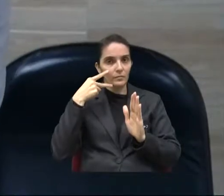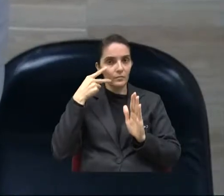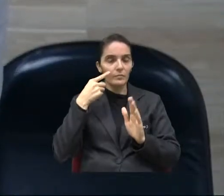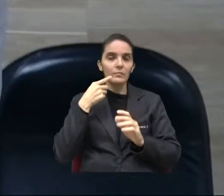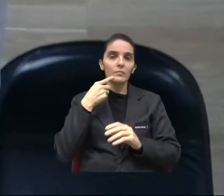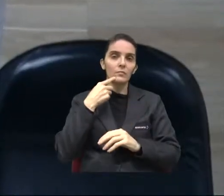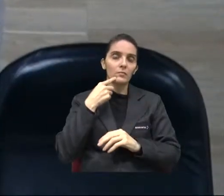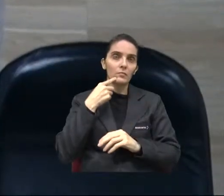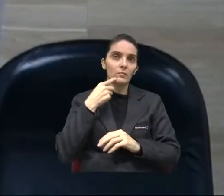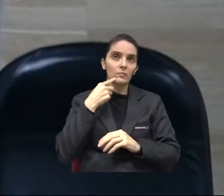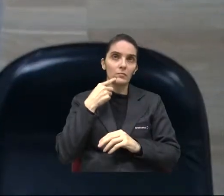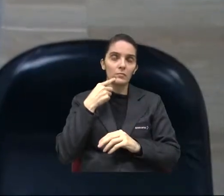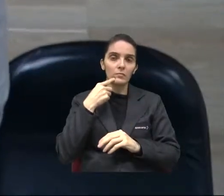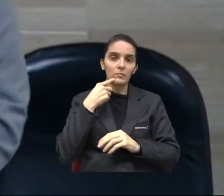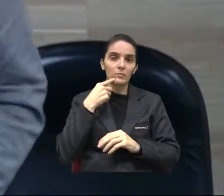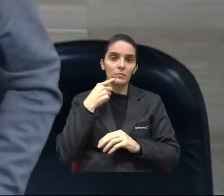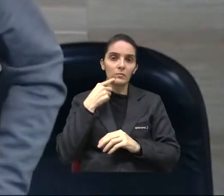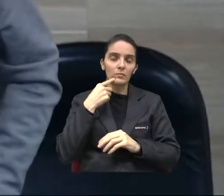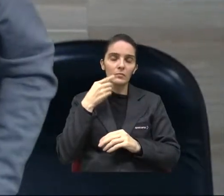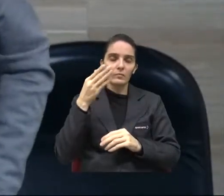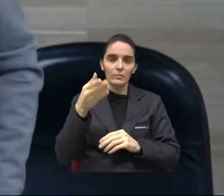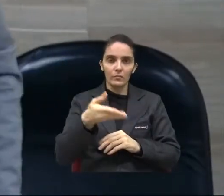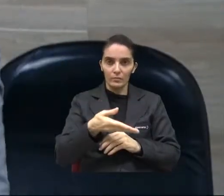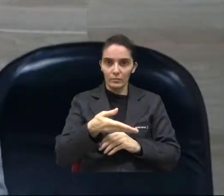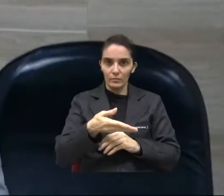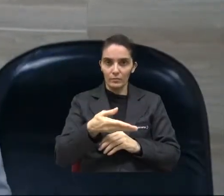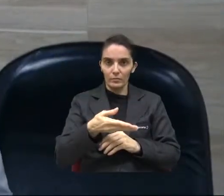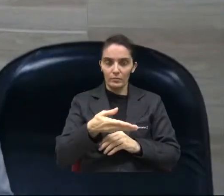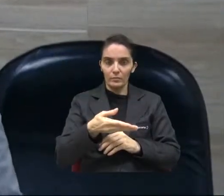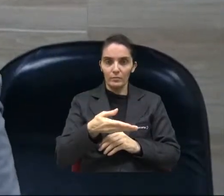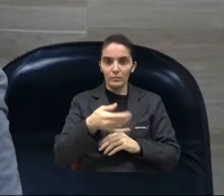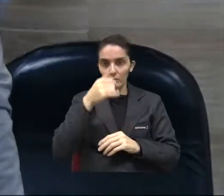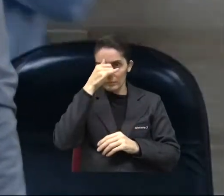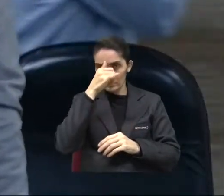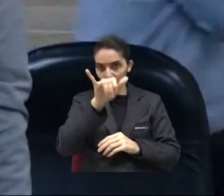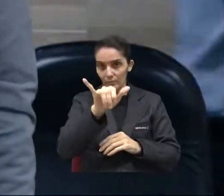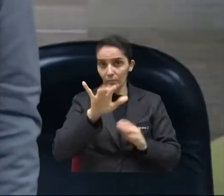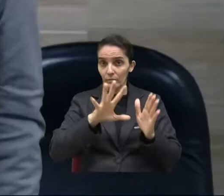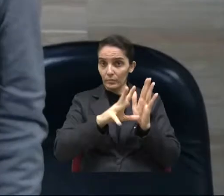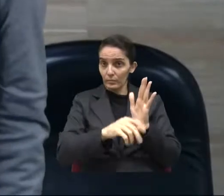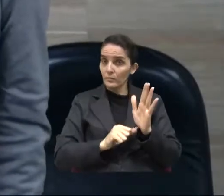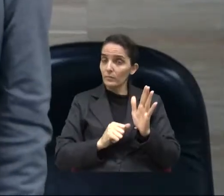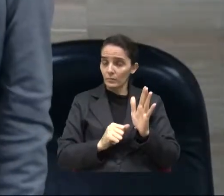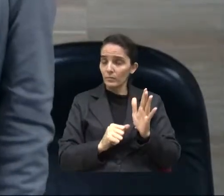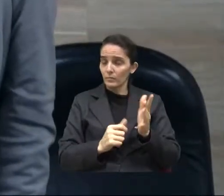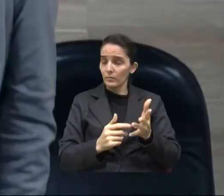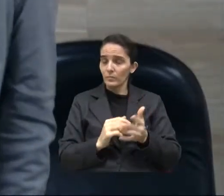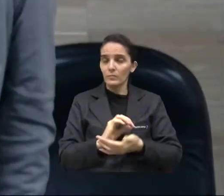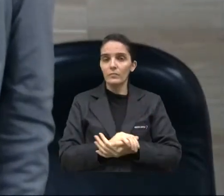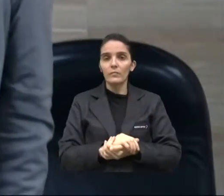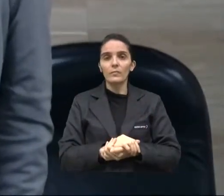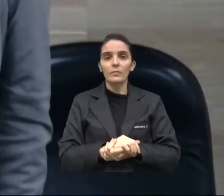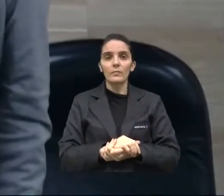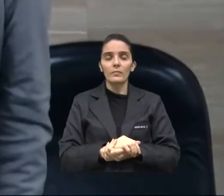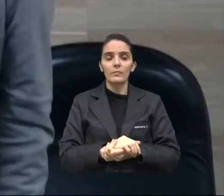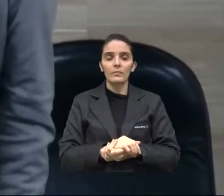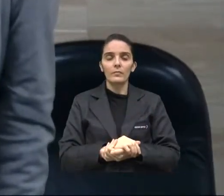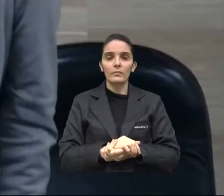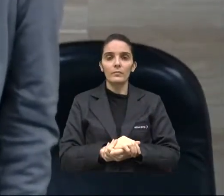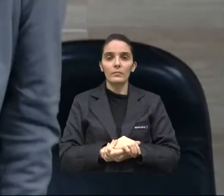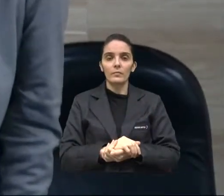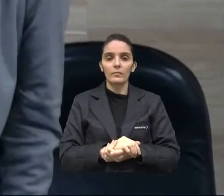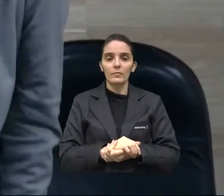Cleiton vem tentando coibir de mais uma forma um